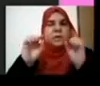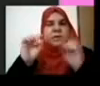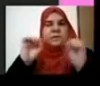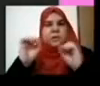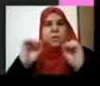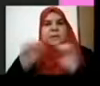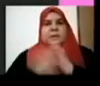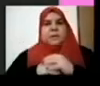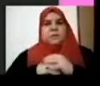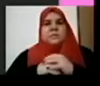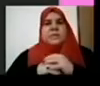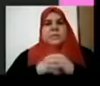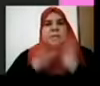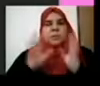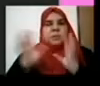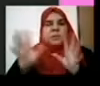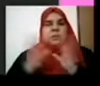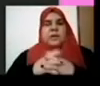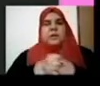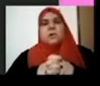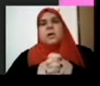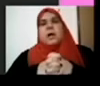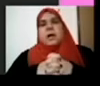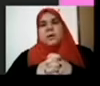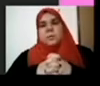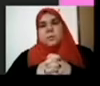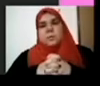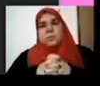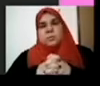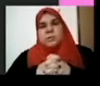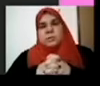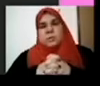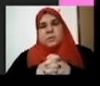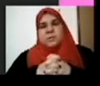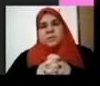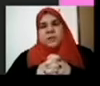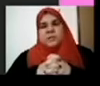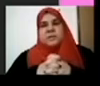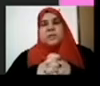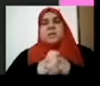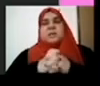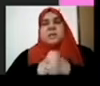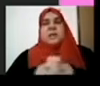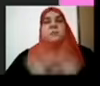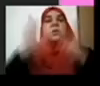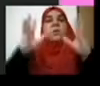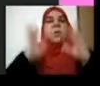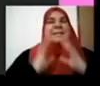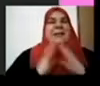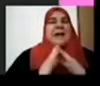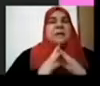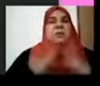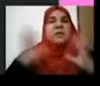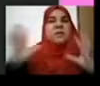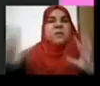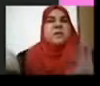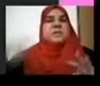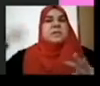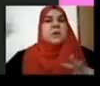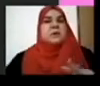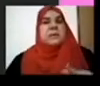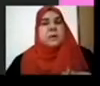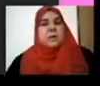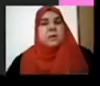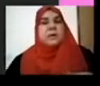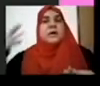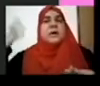dois quadrados seriam o quadrado dos elementos que eu tenho aí no produto da soma pela diferença, certo? Quadrado da diferença